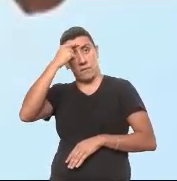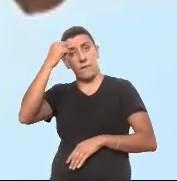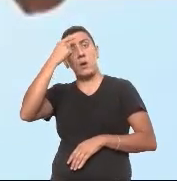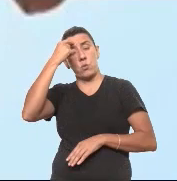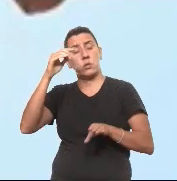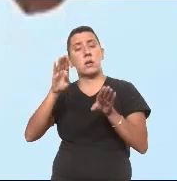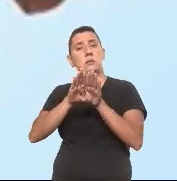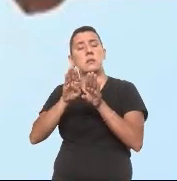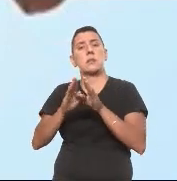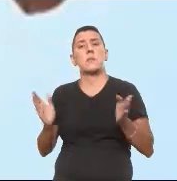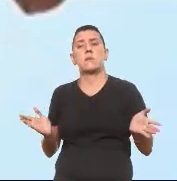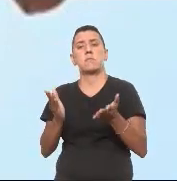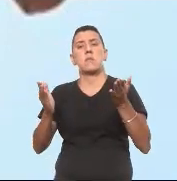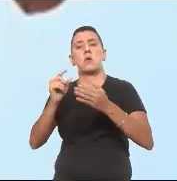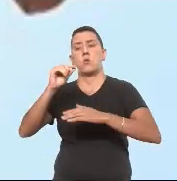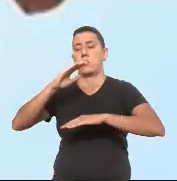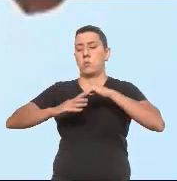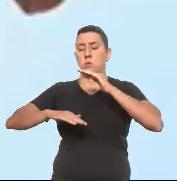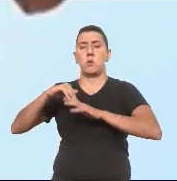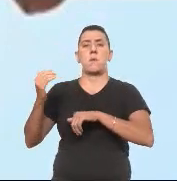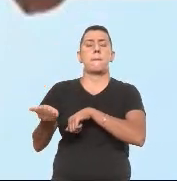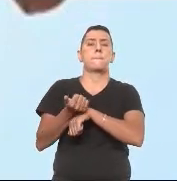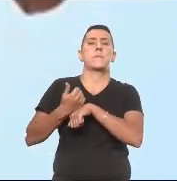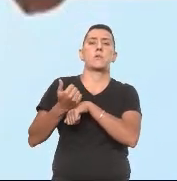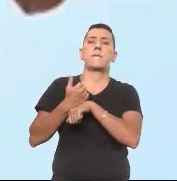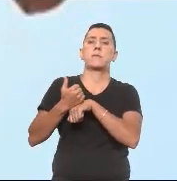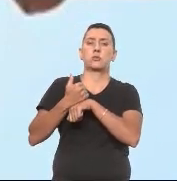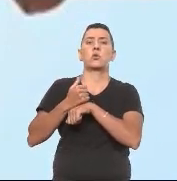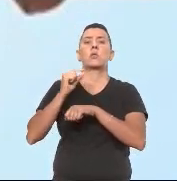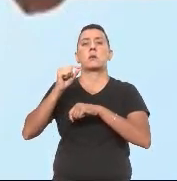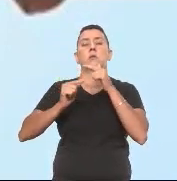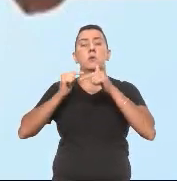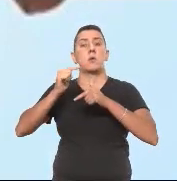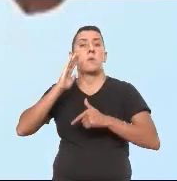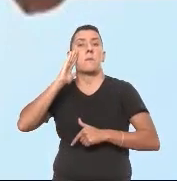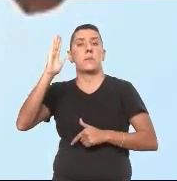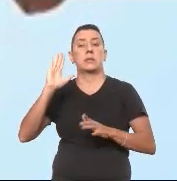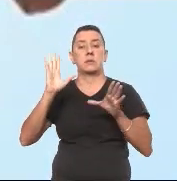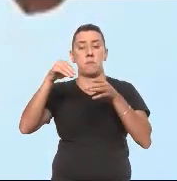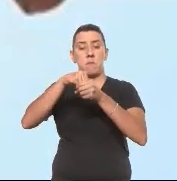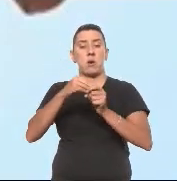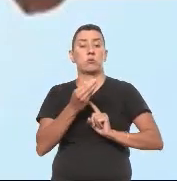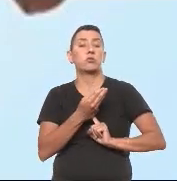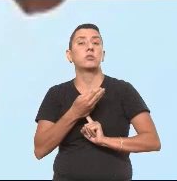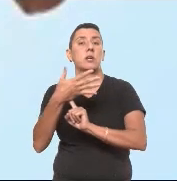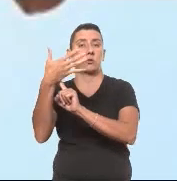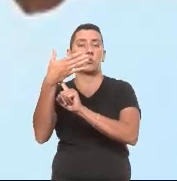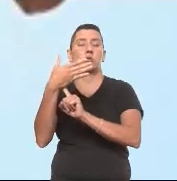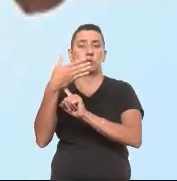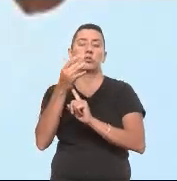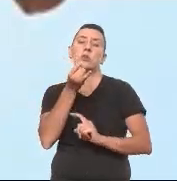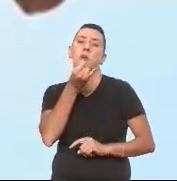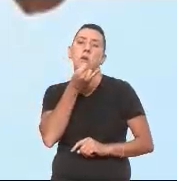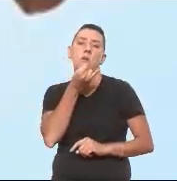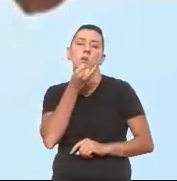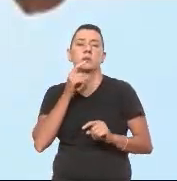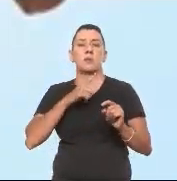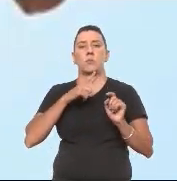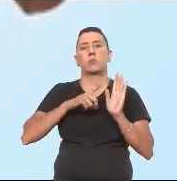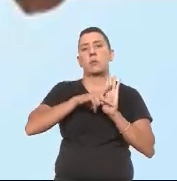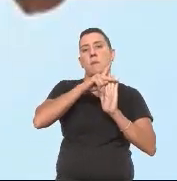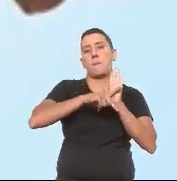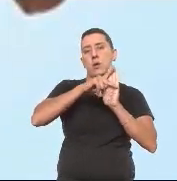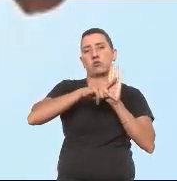promove a formação de mão de obra qualificada para o setor de TIC cultivando o programas como sementes para o futuro